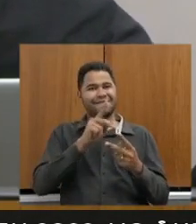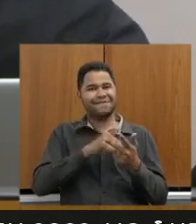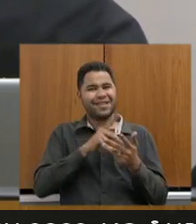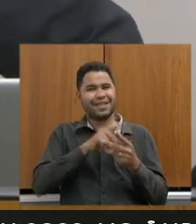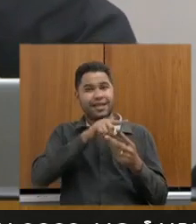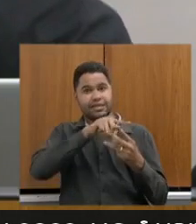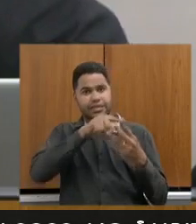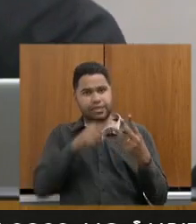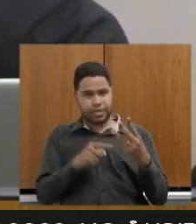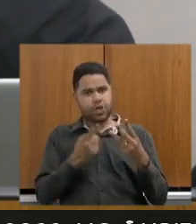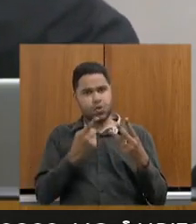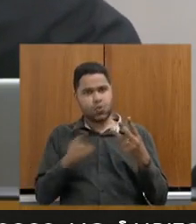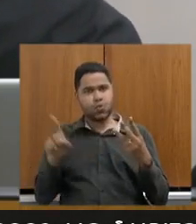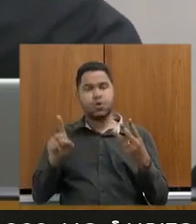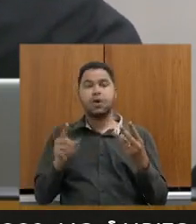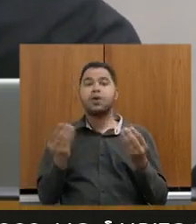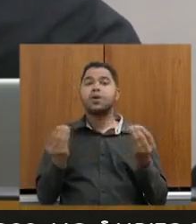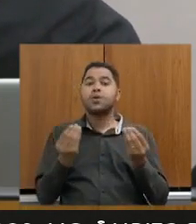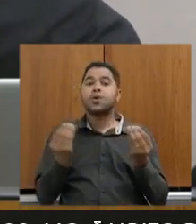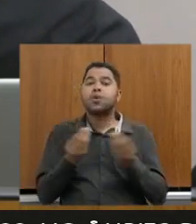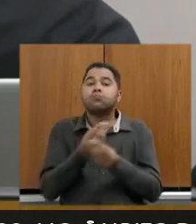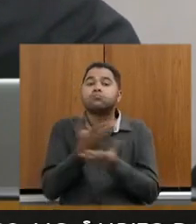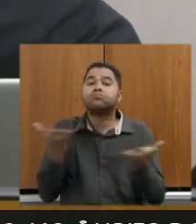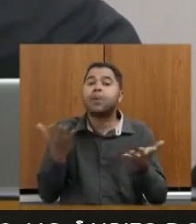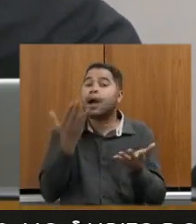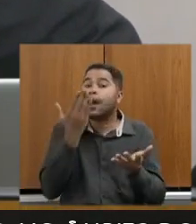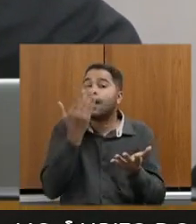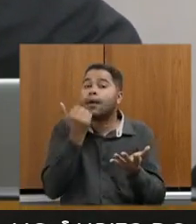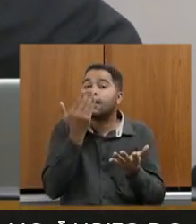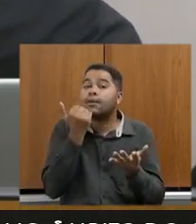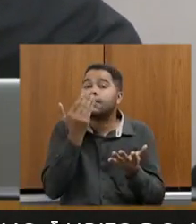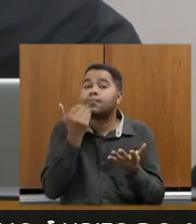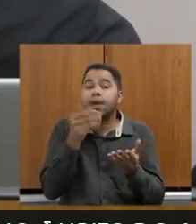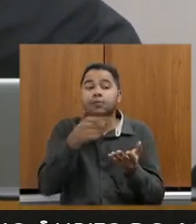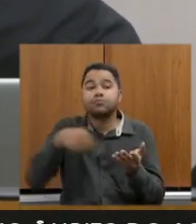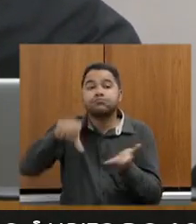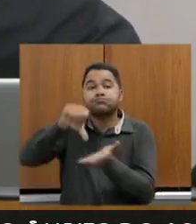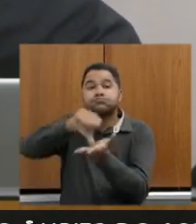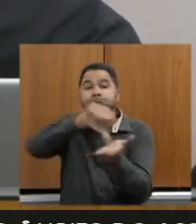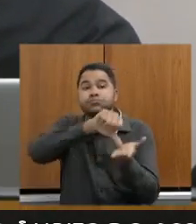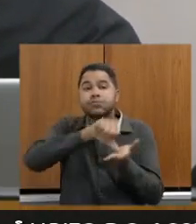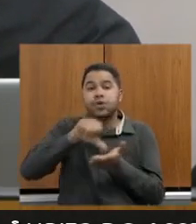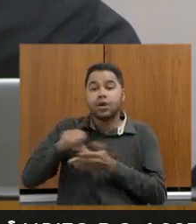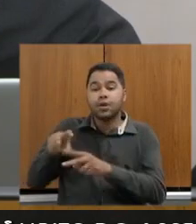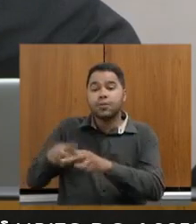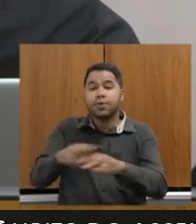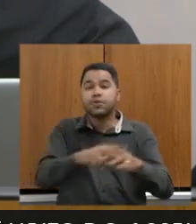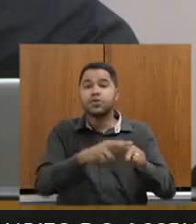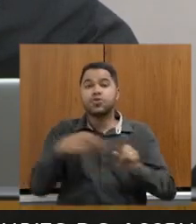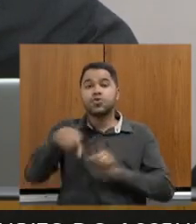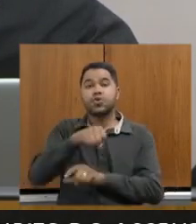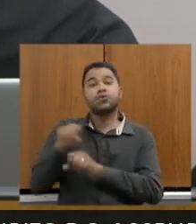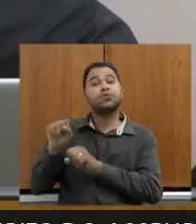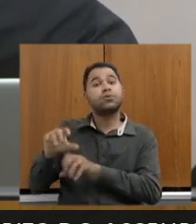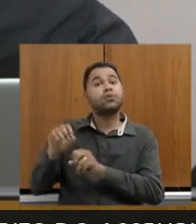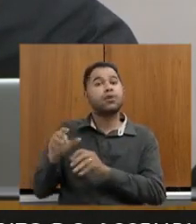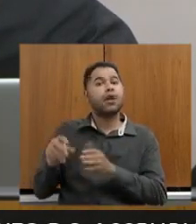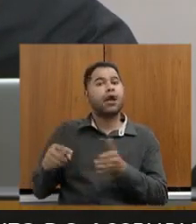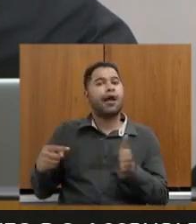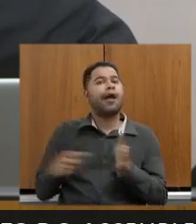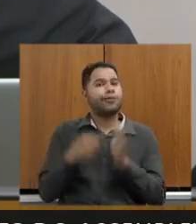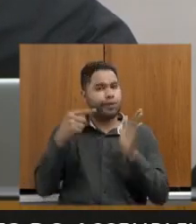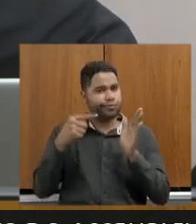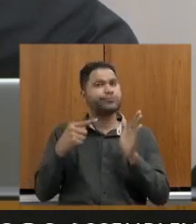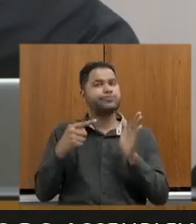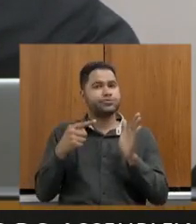três últimos Como está o fornecimento de alimentação na unidade do sistema prisional e sócio cativo constante as denúncias de